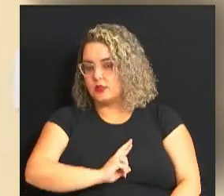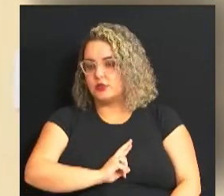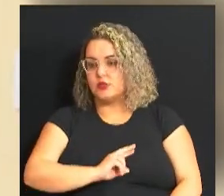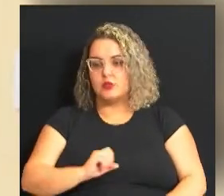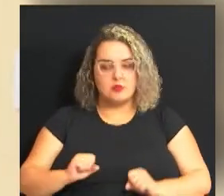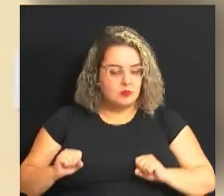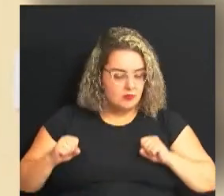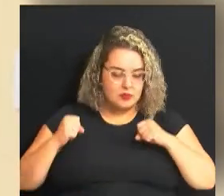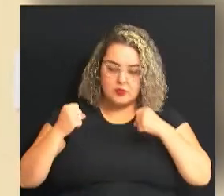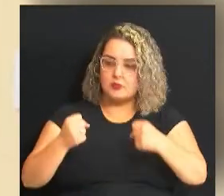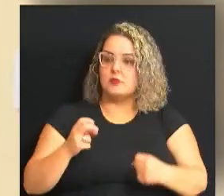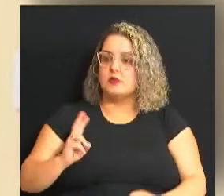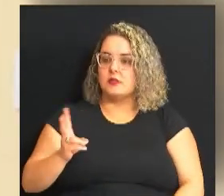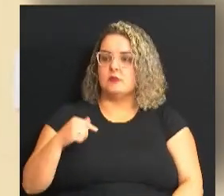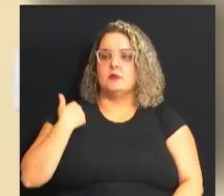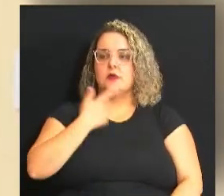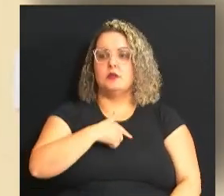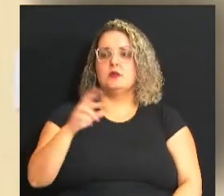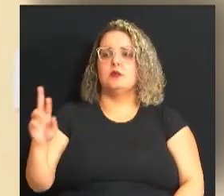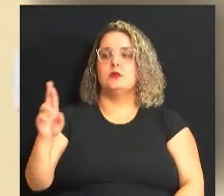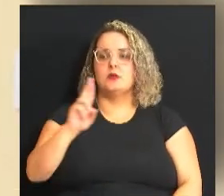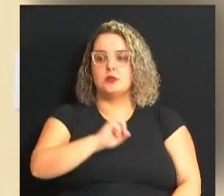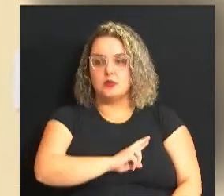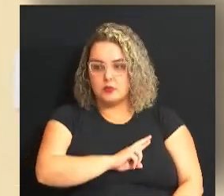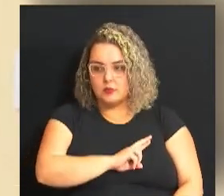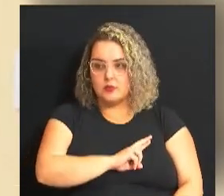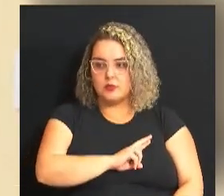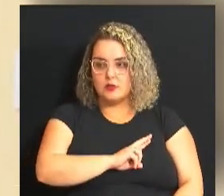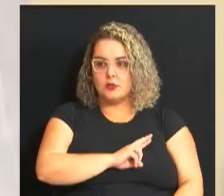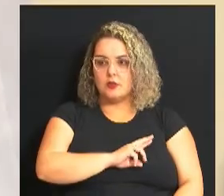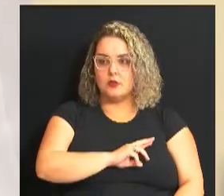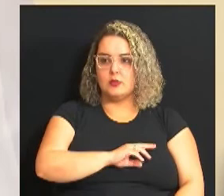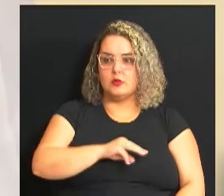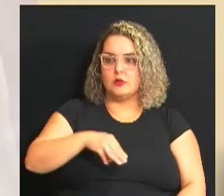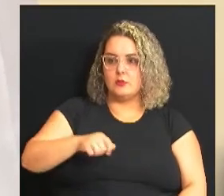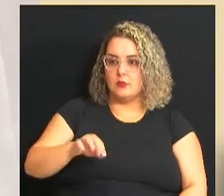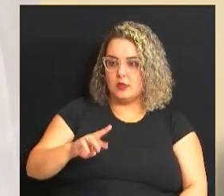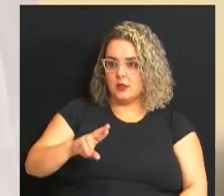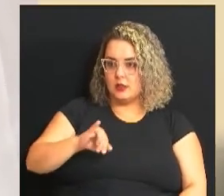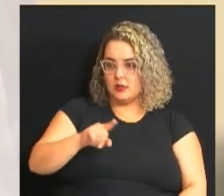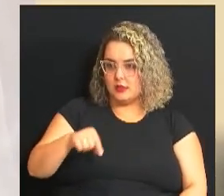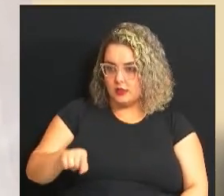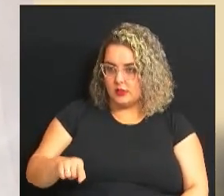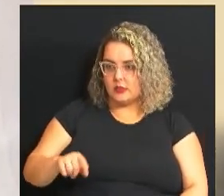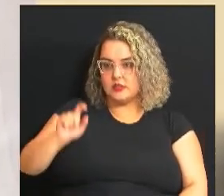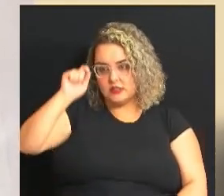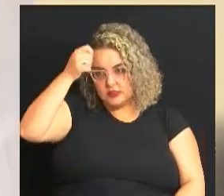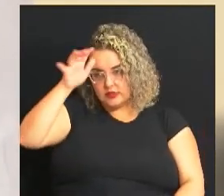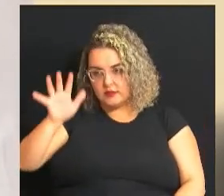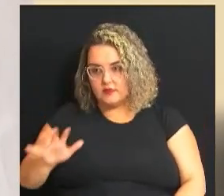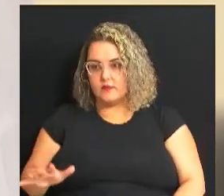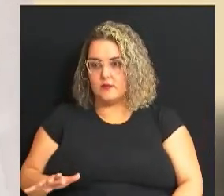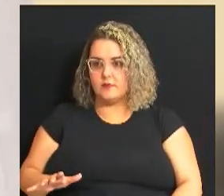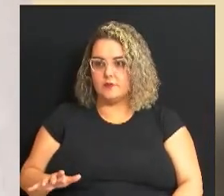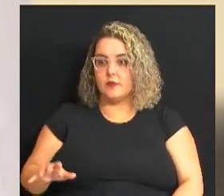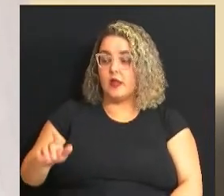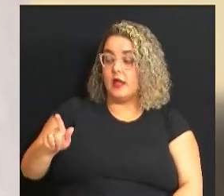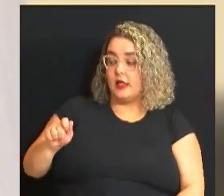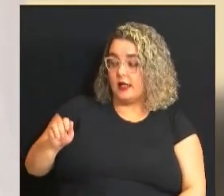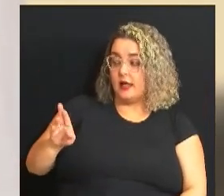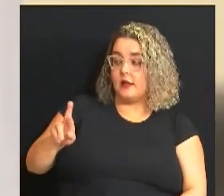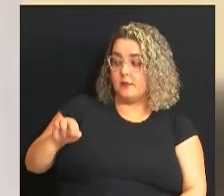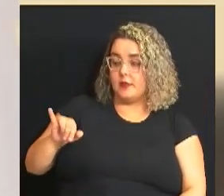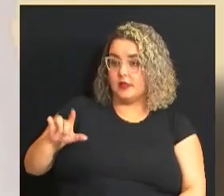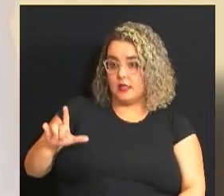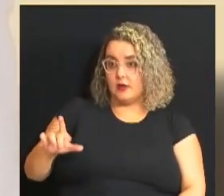defender sempre a nossa religiosidade de matriz africana. Gabriel Rapazzi, diretor de cultura da Prefeitura Municipal